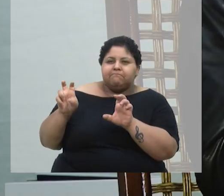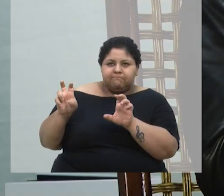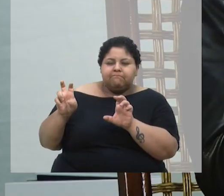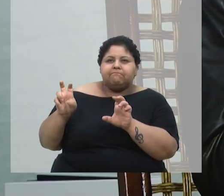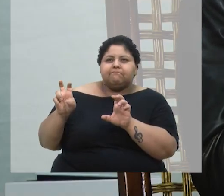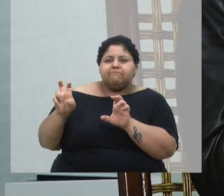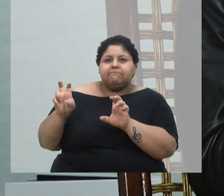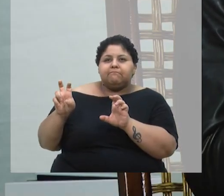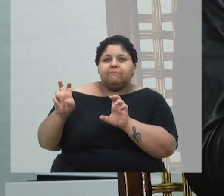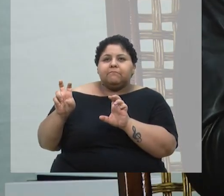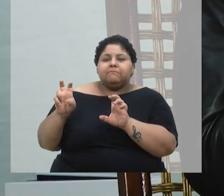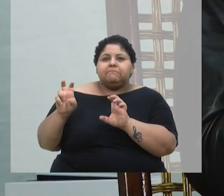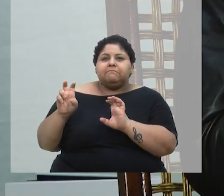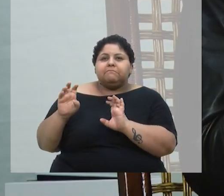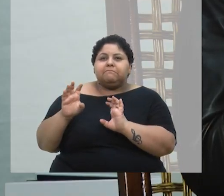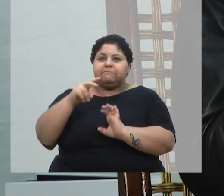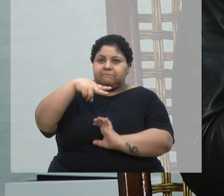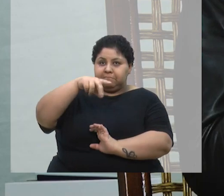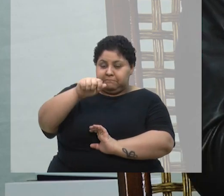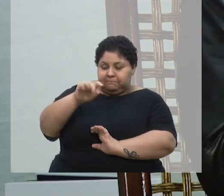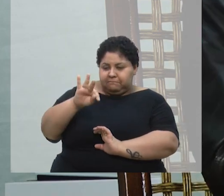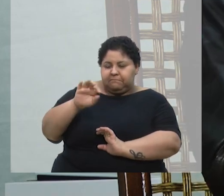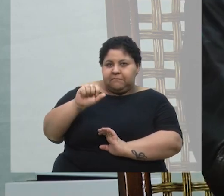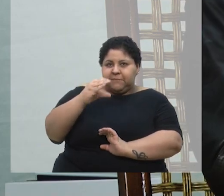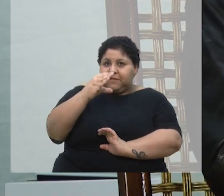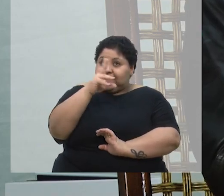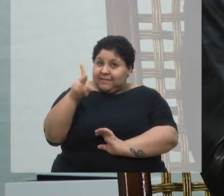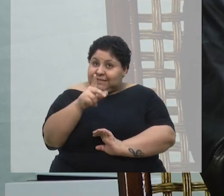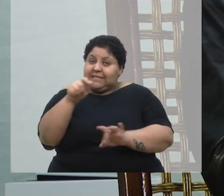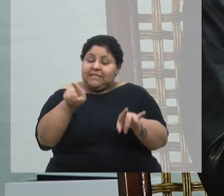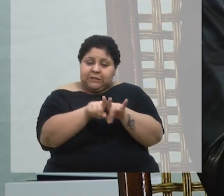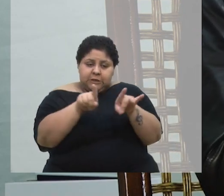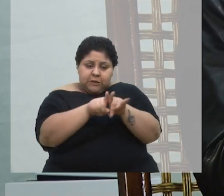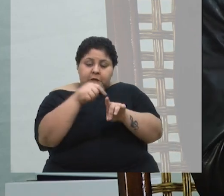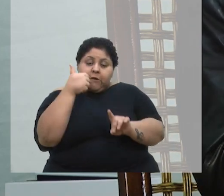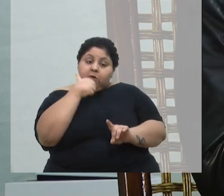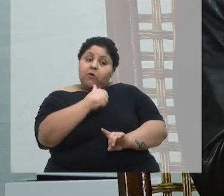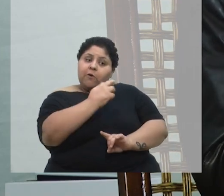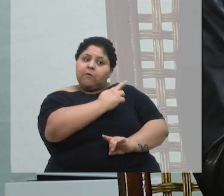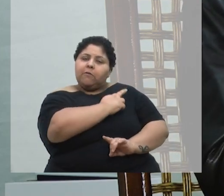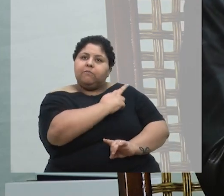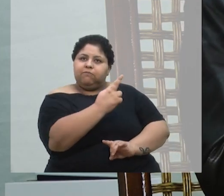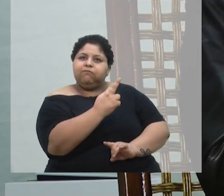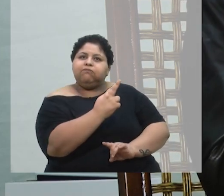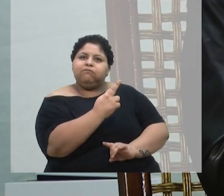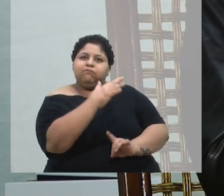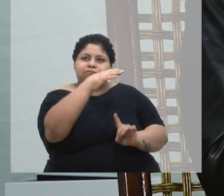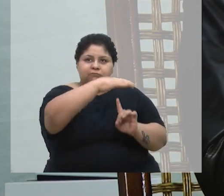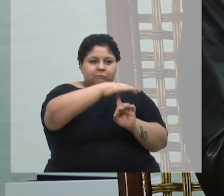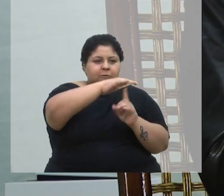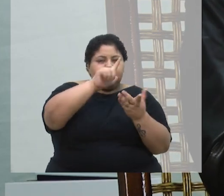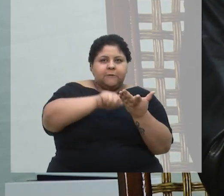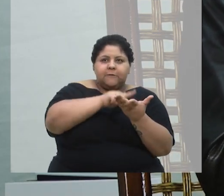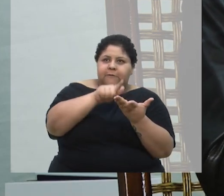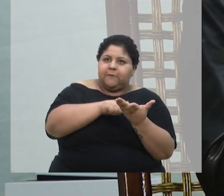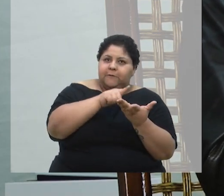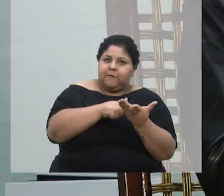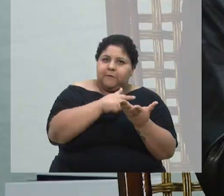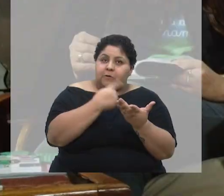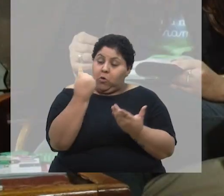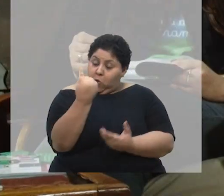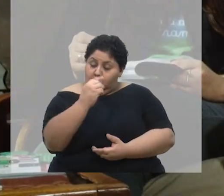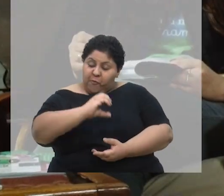né. A Natasha também, né, uma mulher representativa nessa feira, que é uma